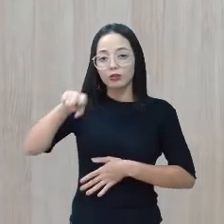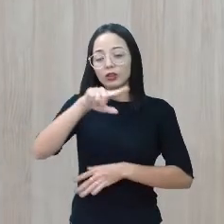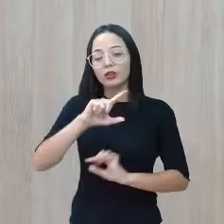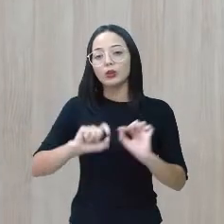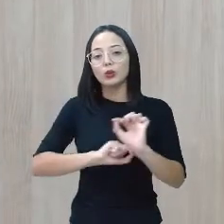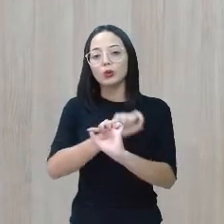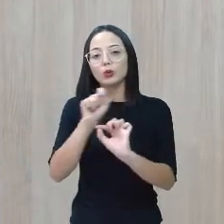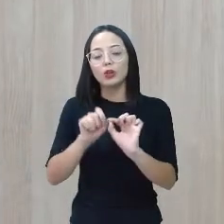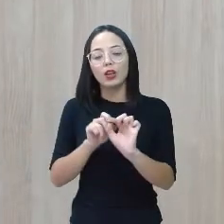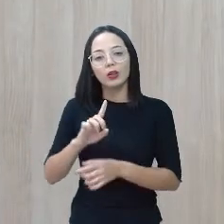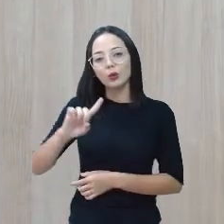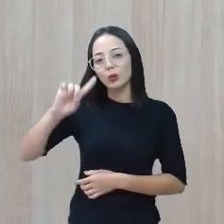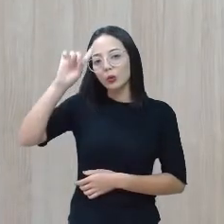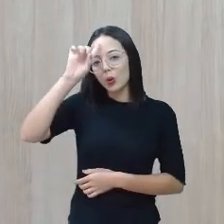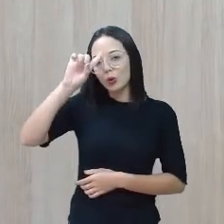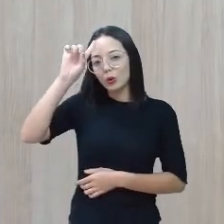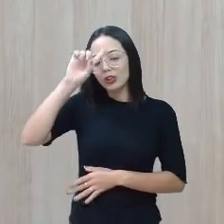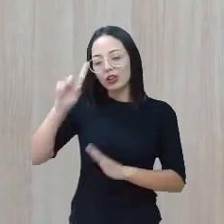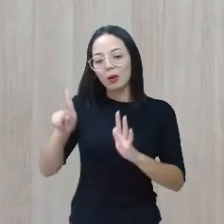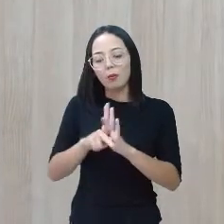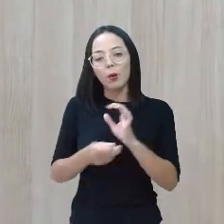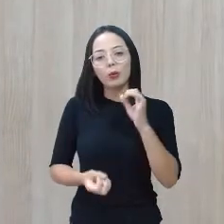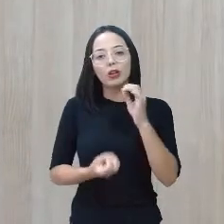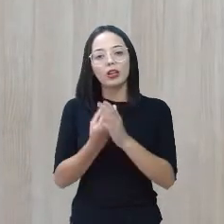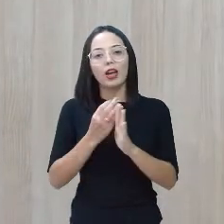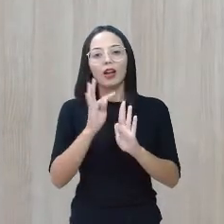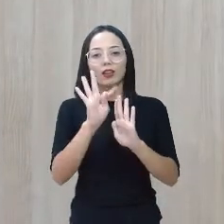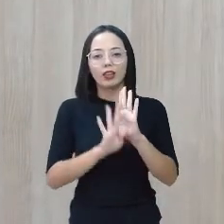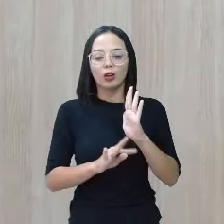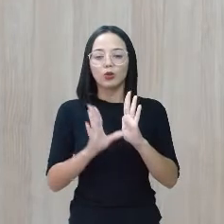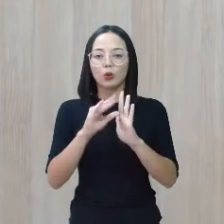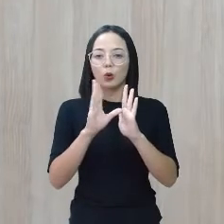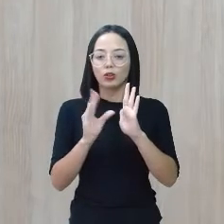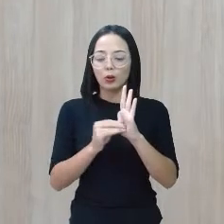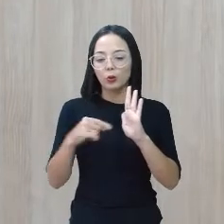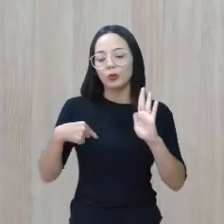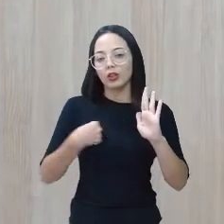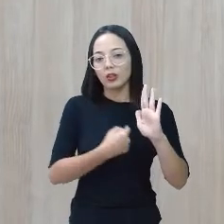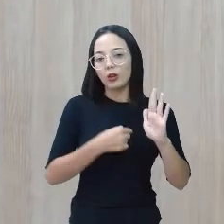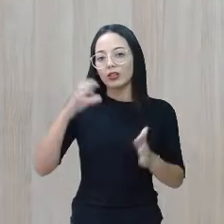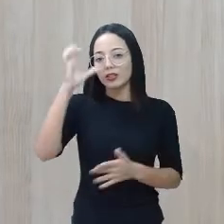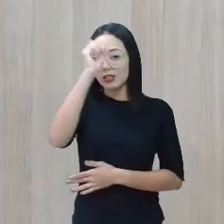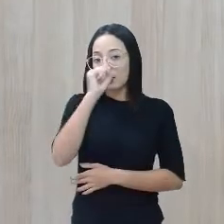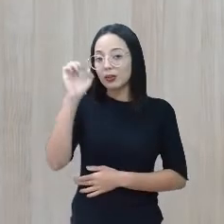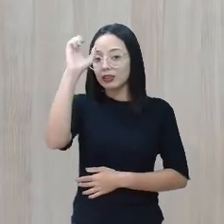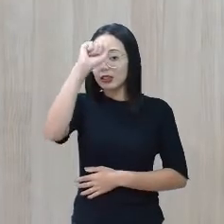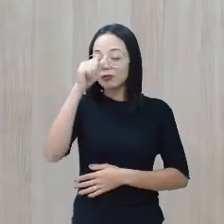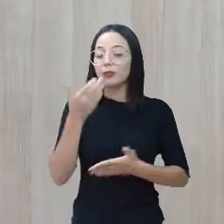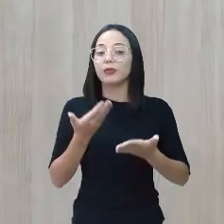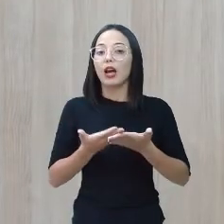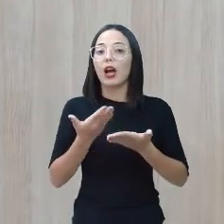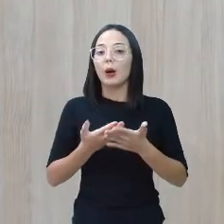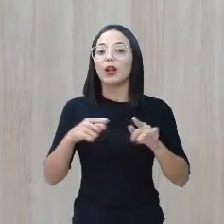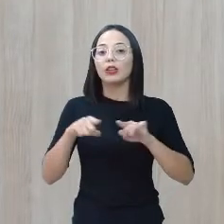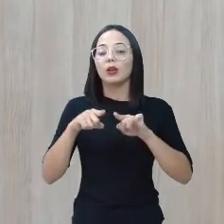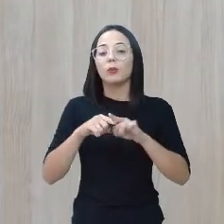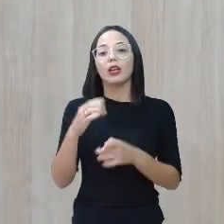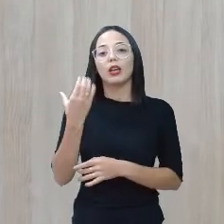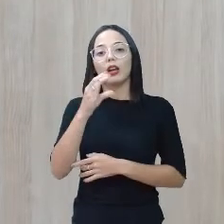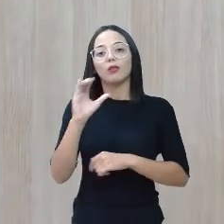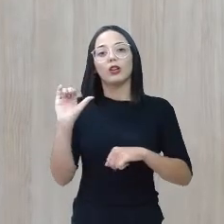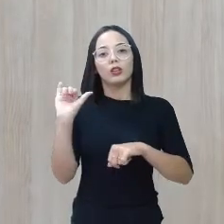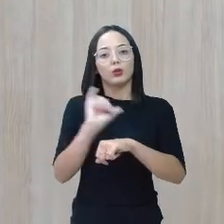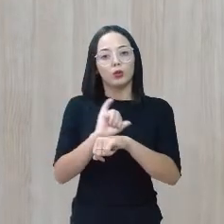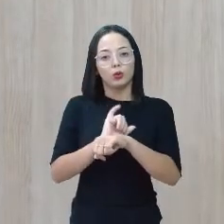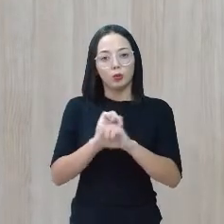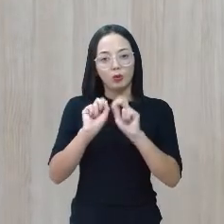dia mais, podem construir textos dos assuntos que nós estamos aprendendo. E nossas aulas vão ficar disponíveis no YouTube